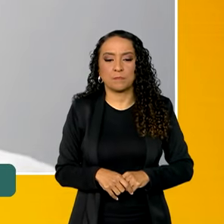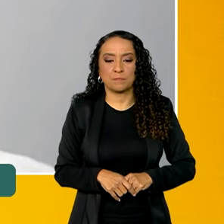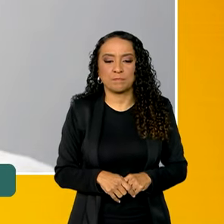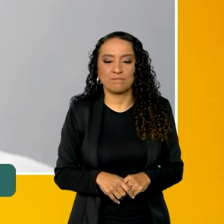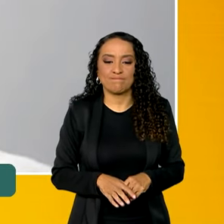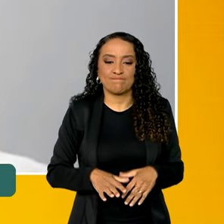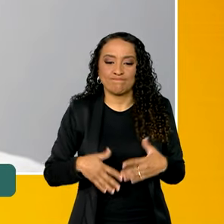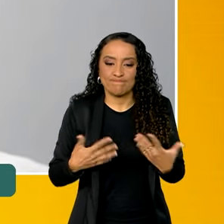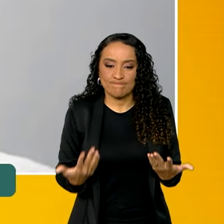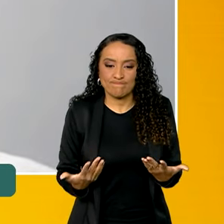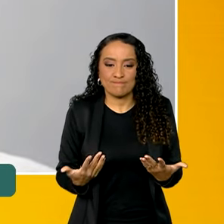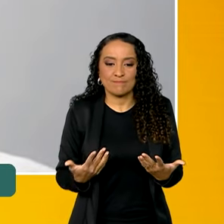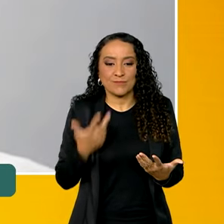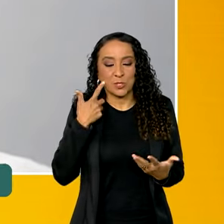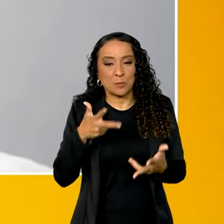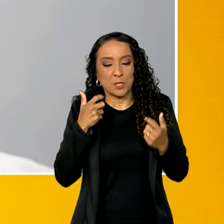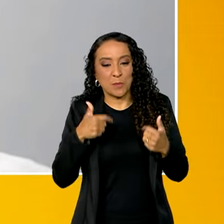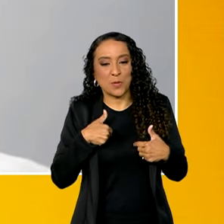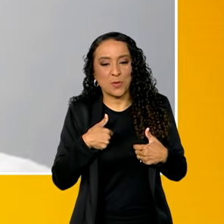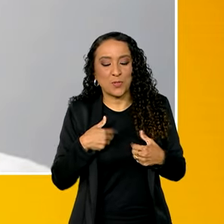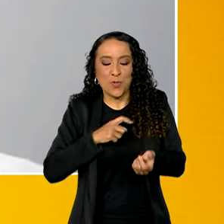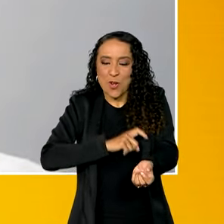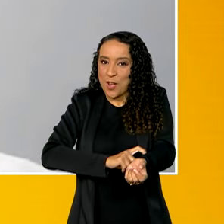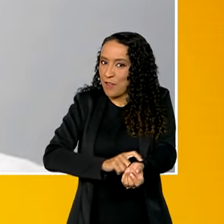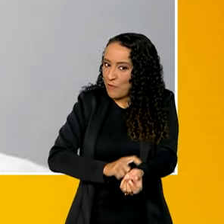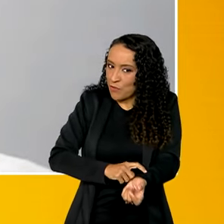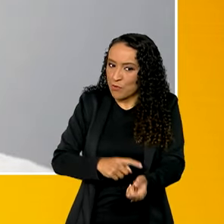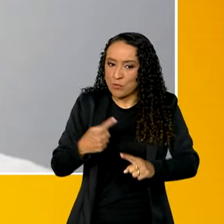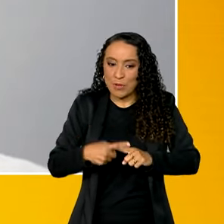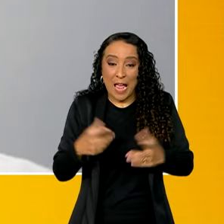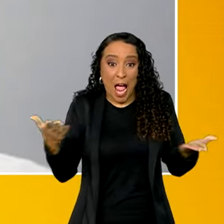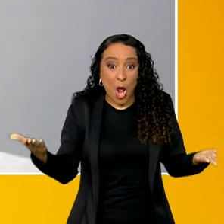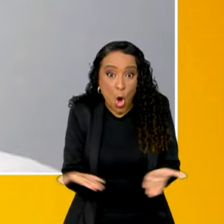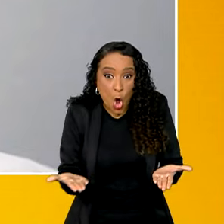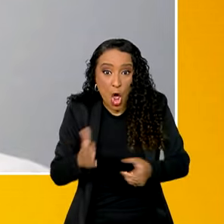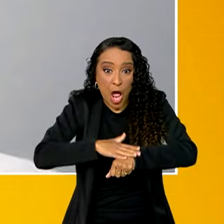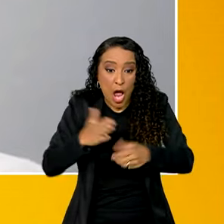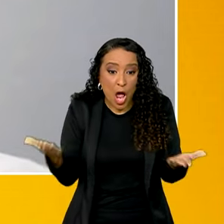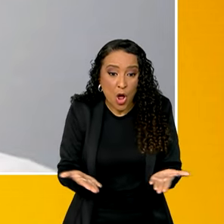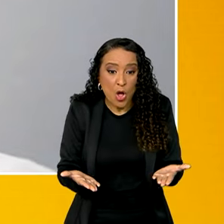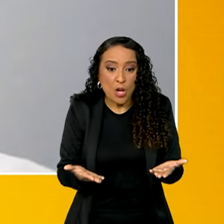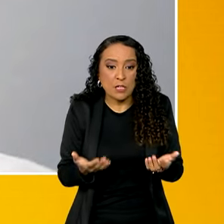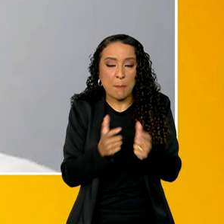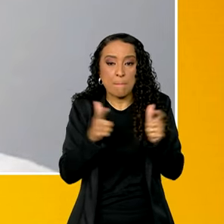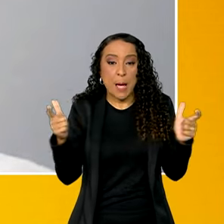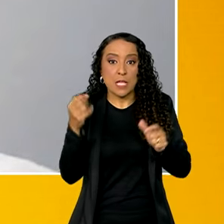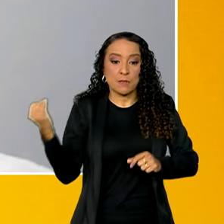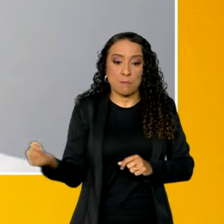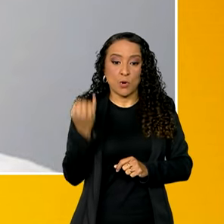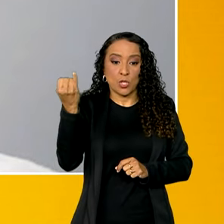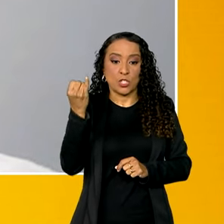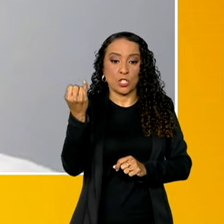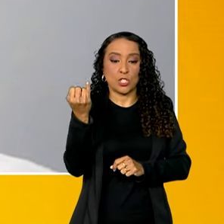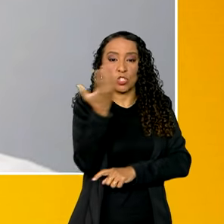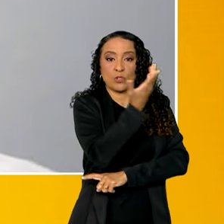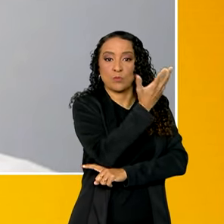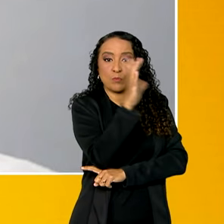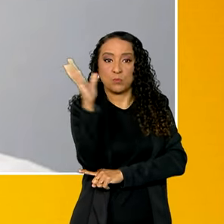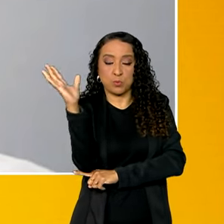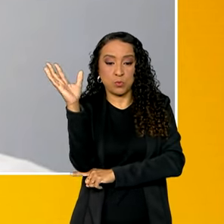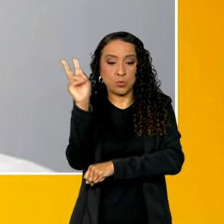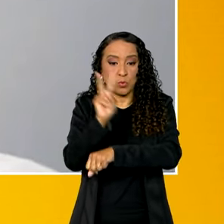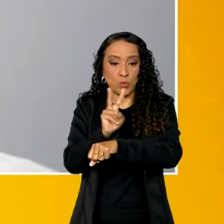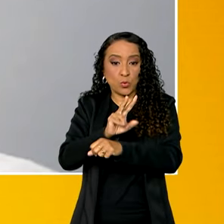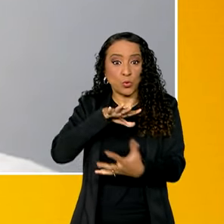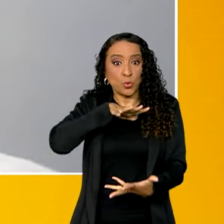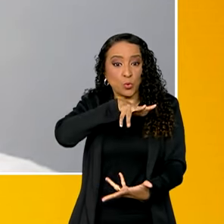sei se estava percebendo, estou até um pouco nervoso, nesse exato momento, uma das mais importantes reservas experimentais florestais